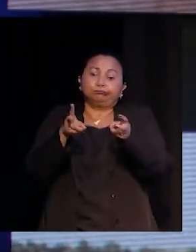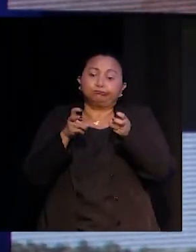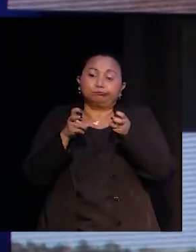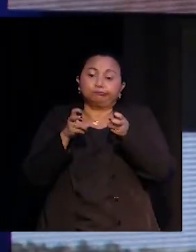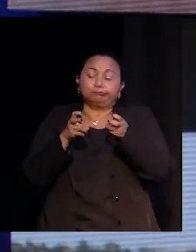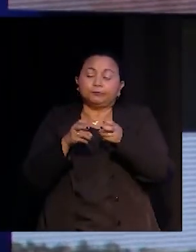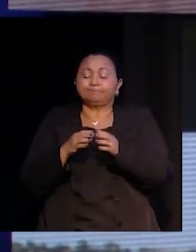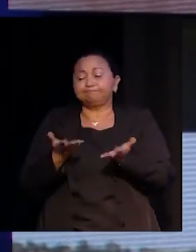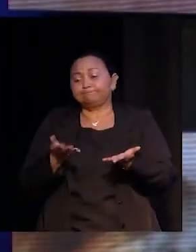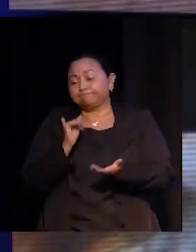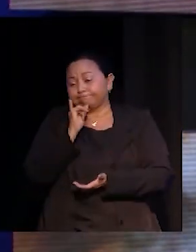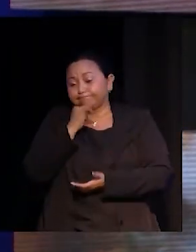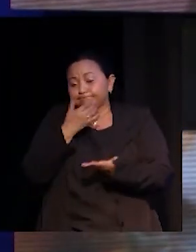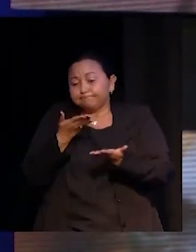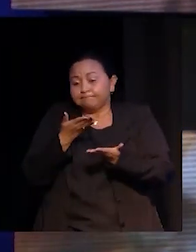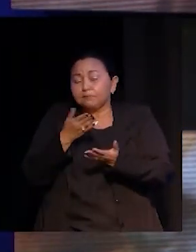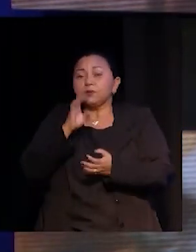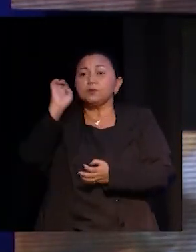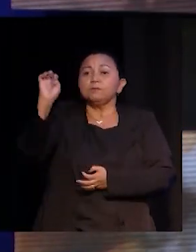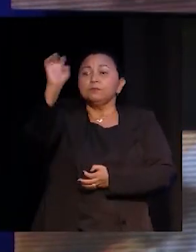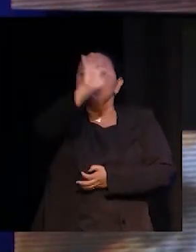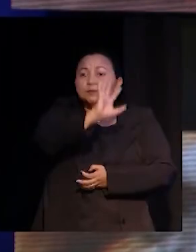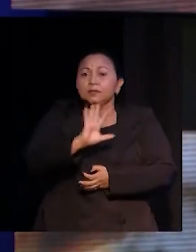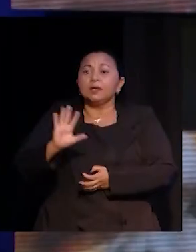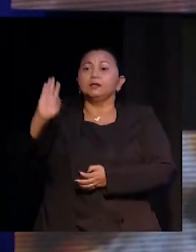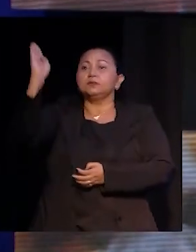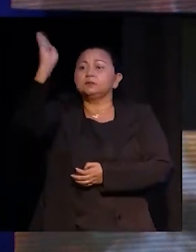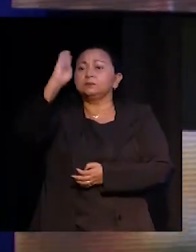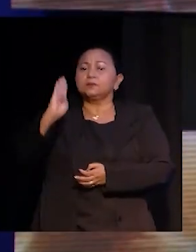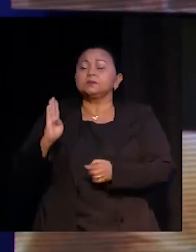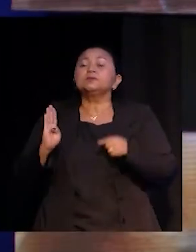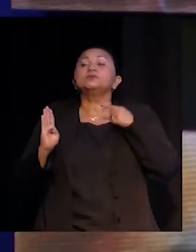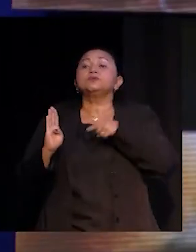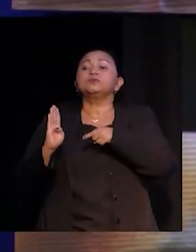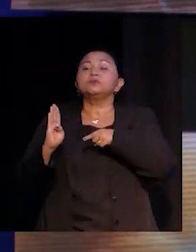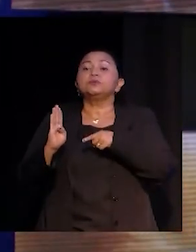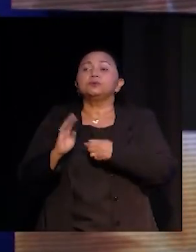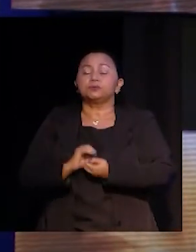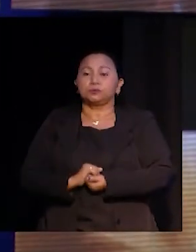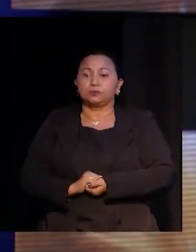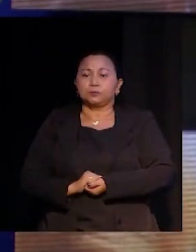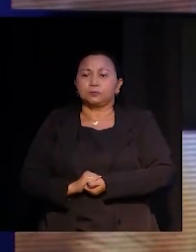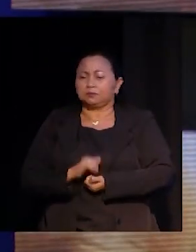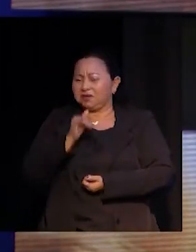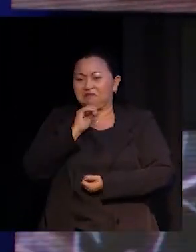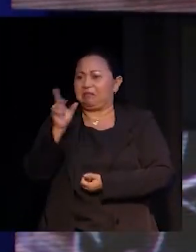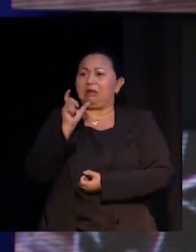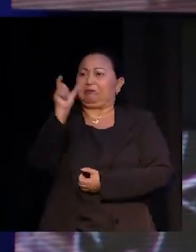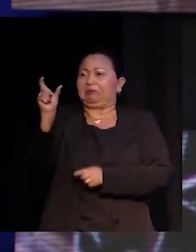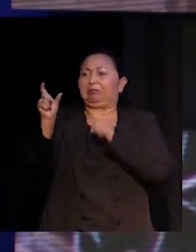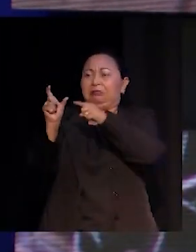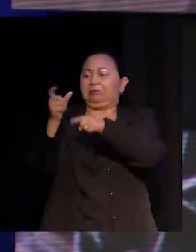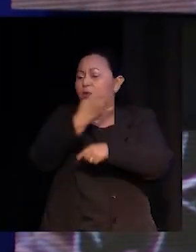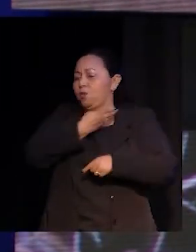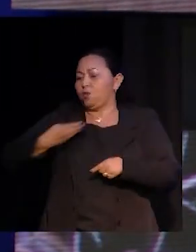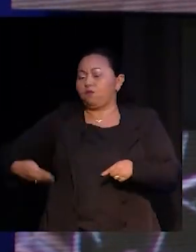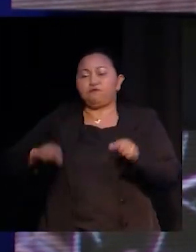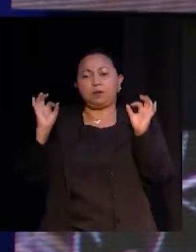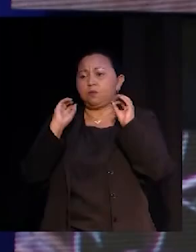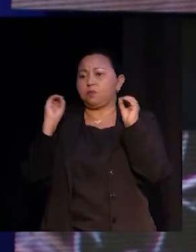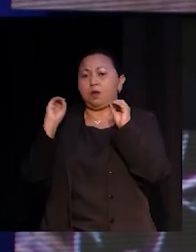não é compreendida. O Estado brasileiro, quando eu digo Estado, é porque não quero me referir a governos. O Estado e